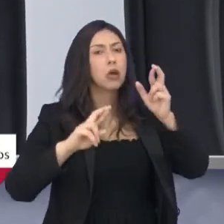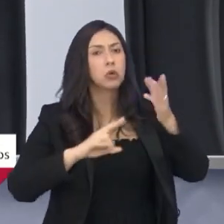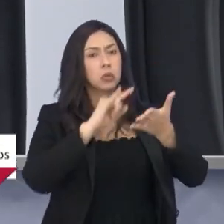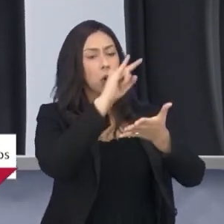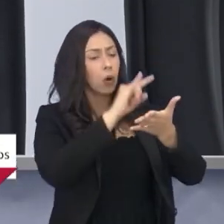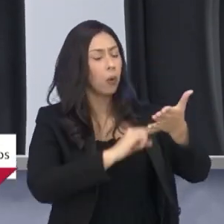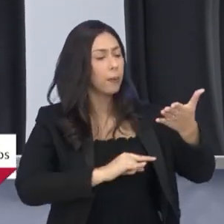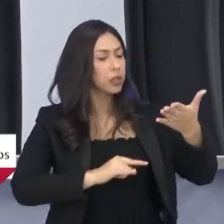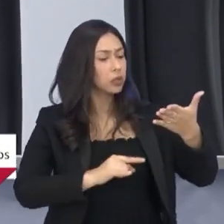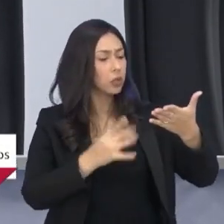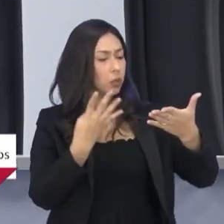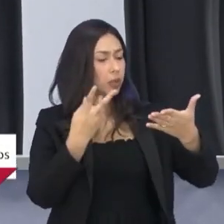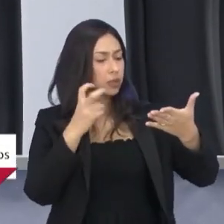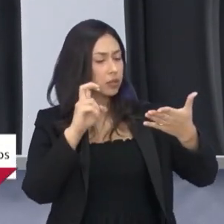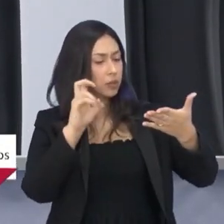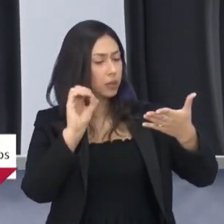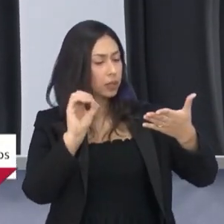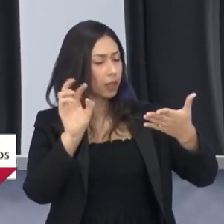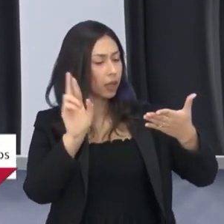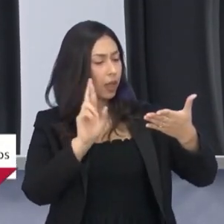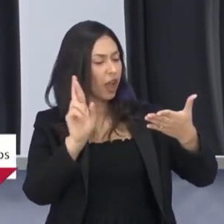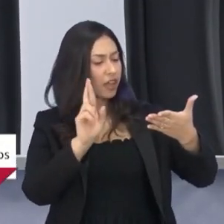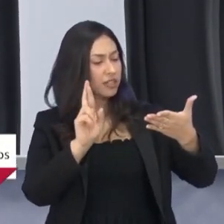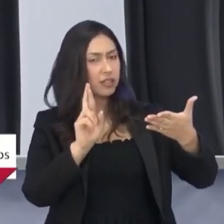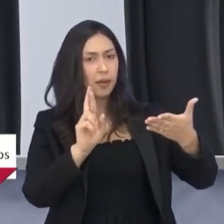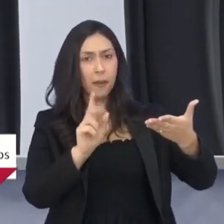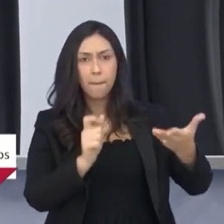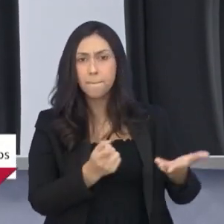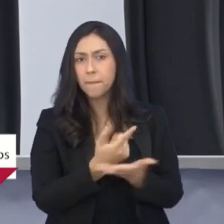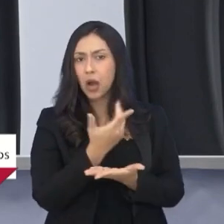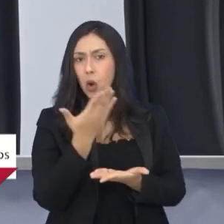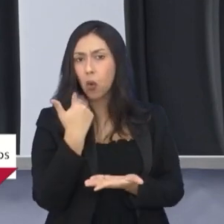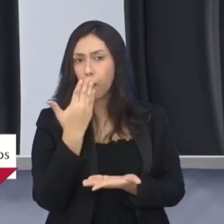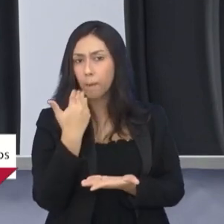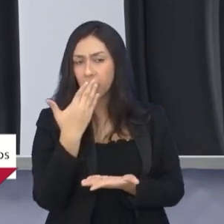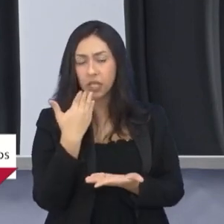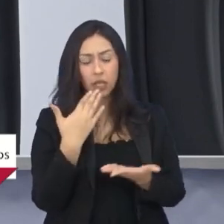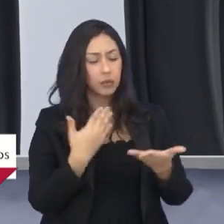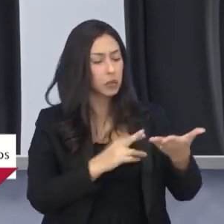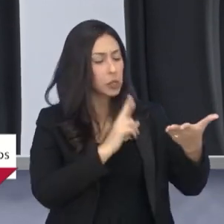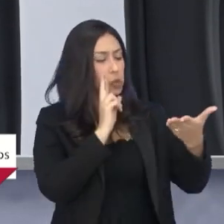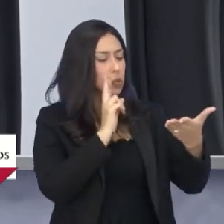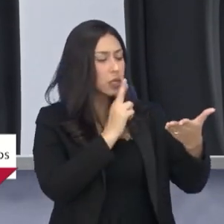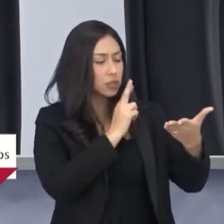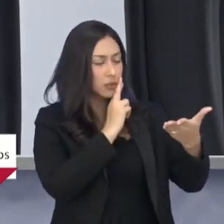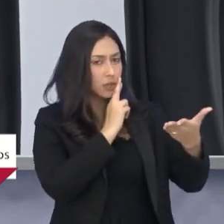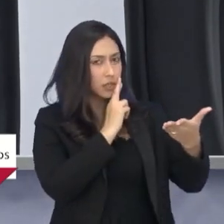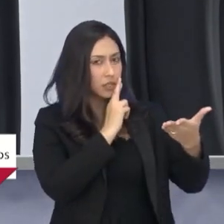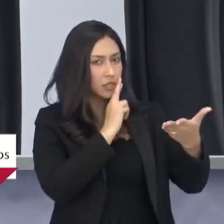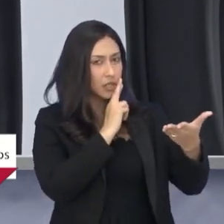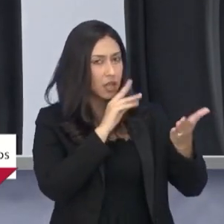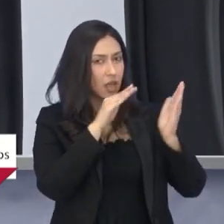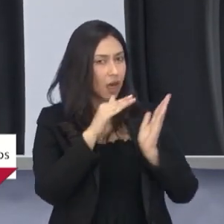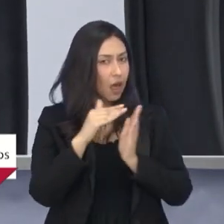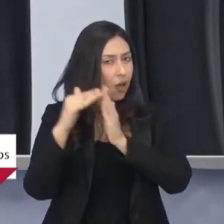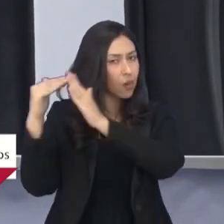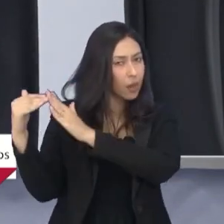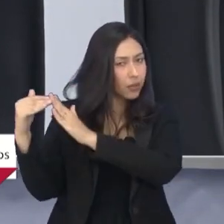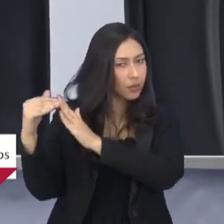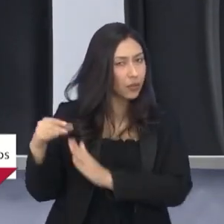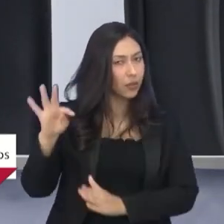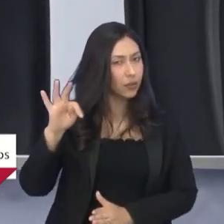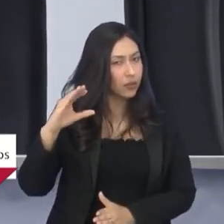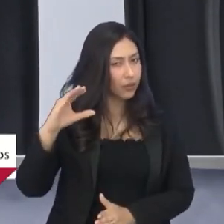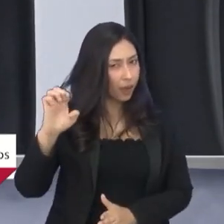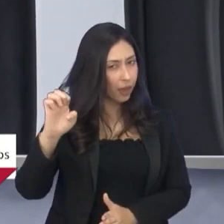R 450 de refeição no restaurante que fica ao lado do tribunal não sei se vocês já